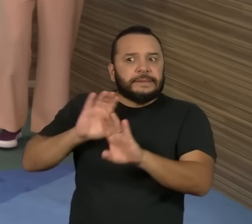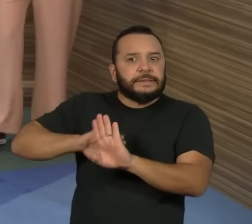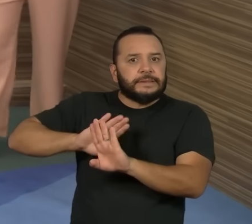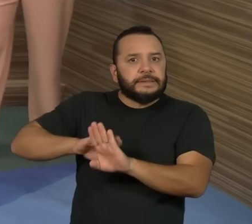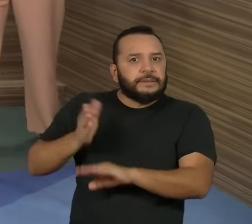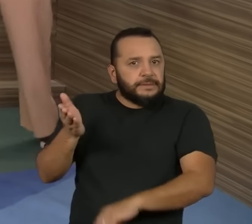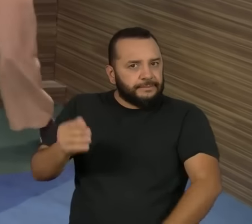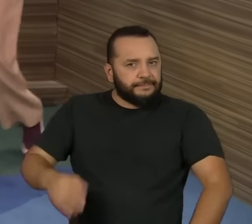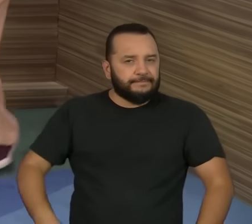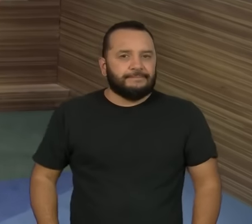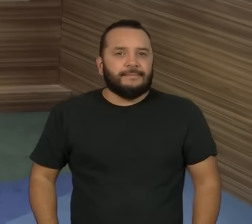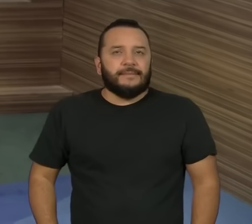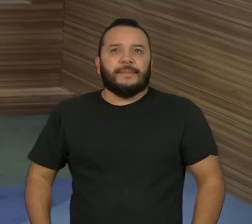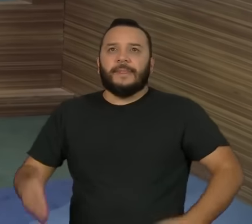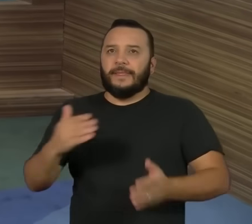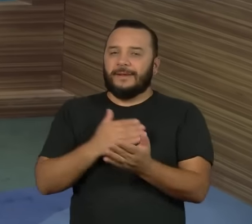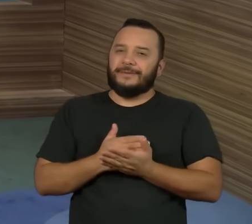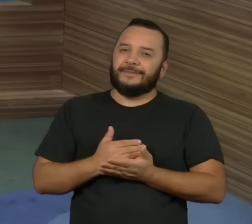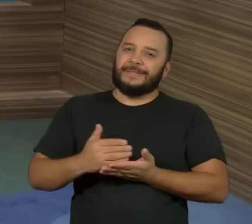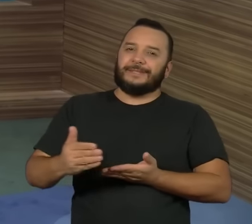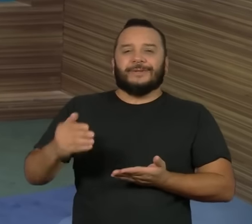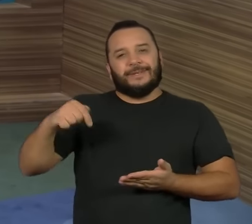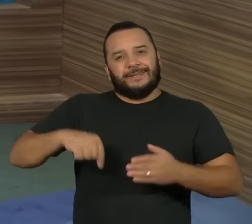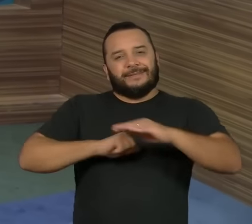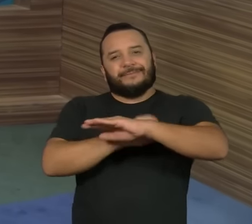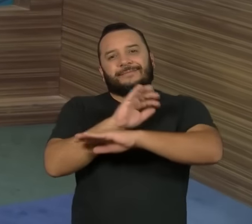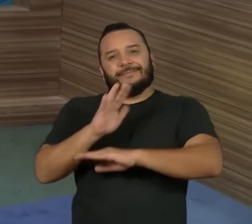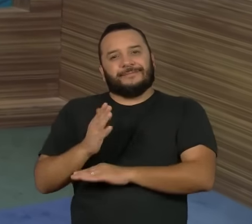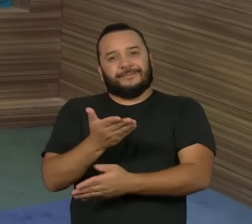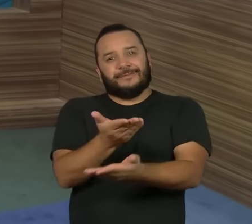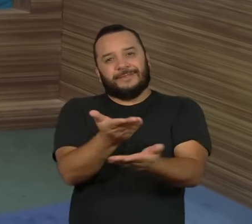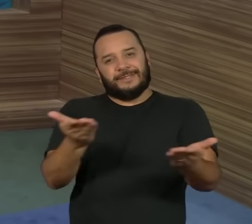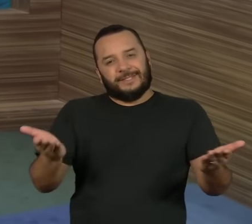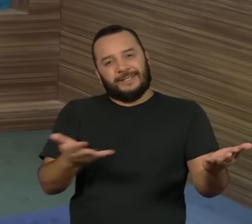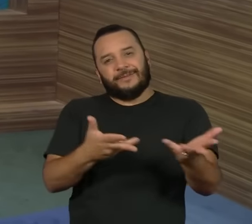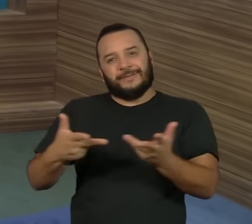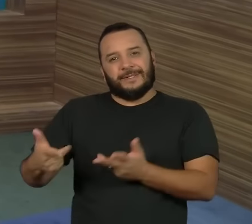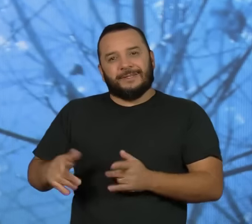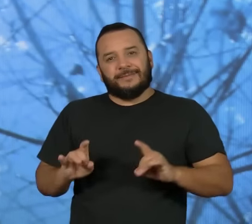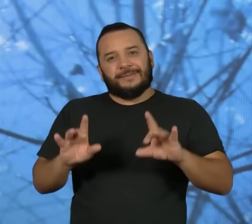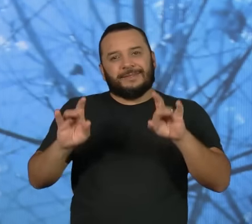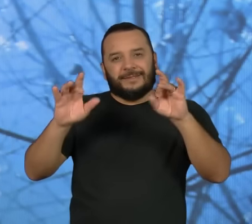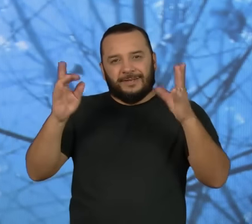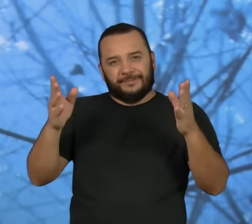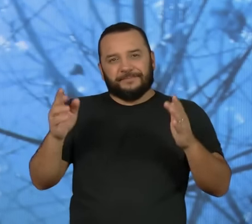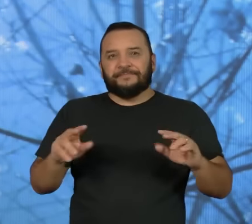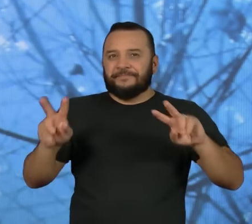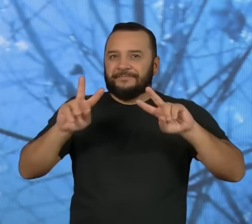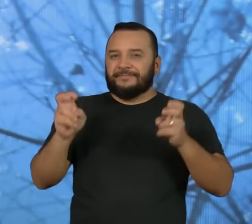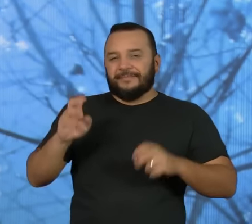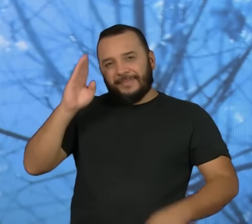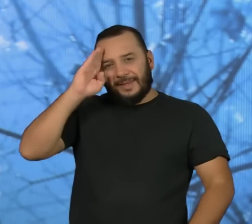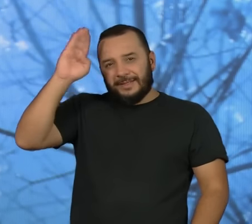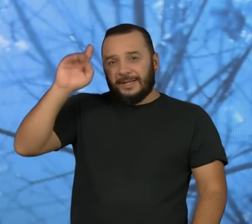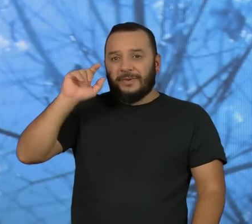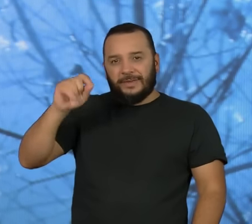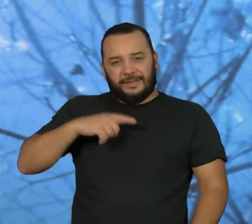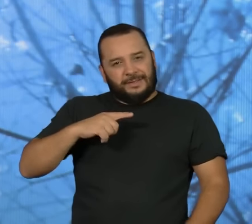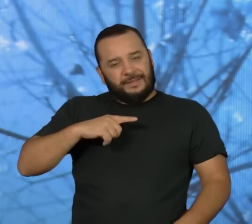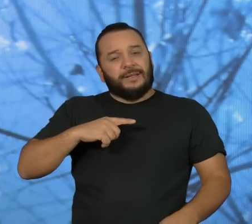Está no ar o repórter Eco. Você é sempre o nosso convidado especial. Os temas principais, a